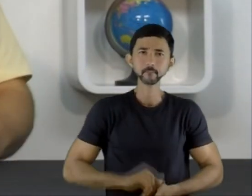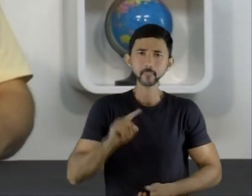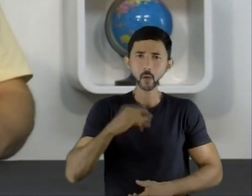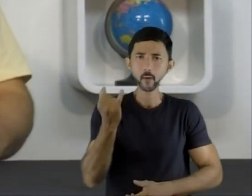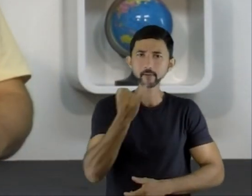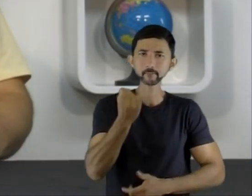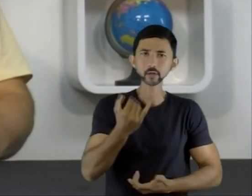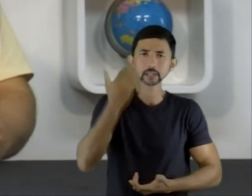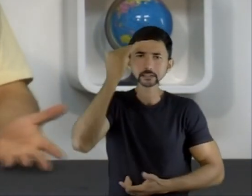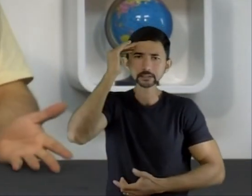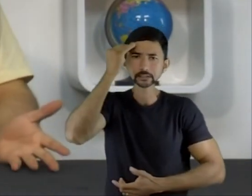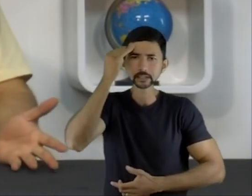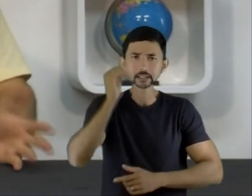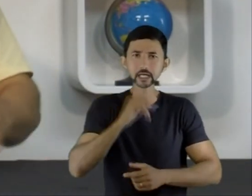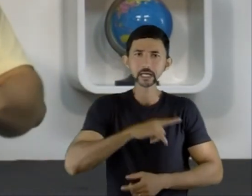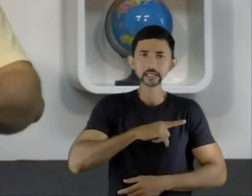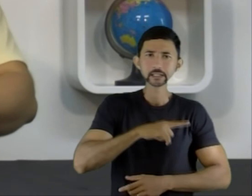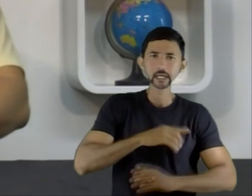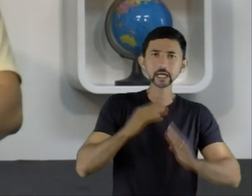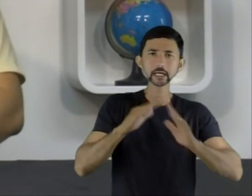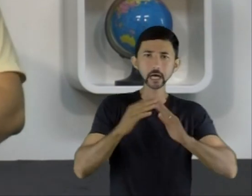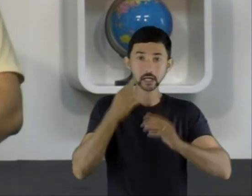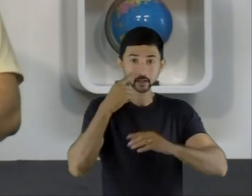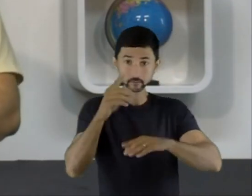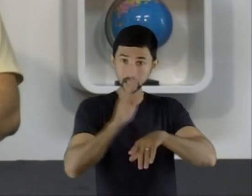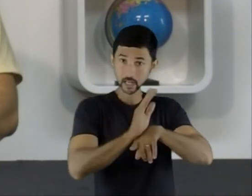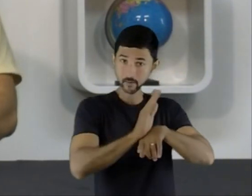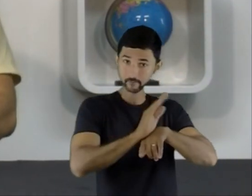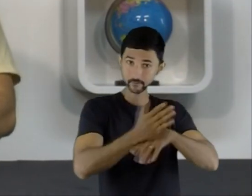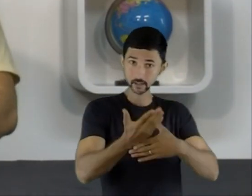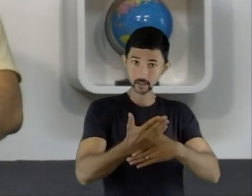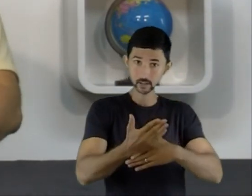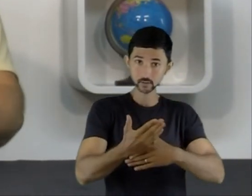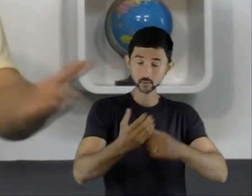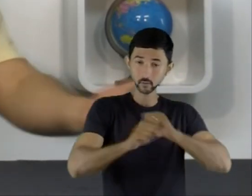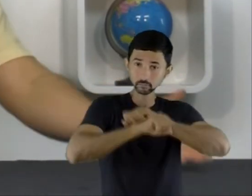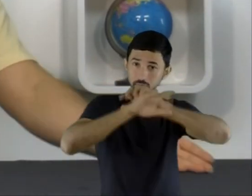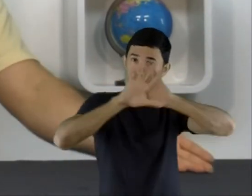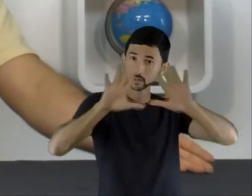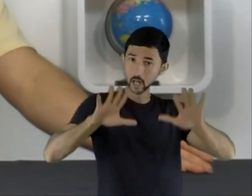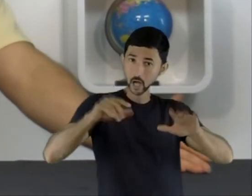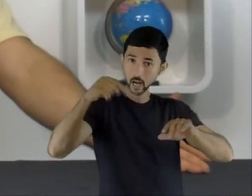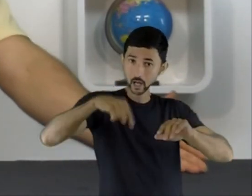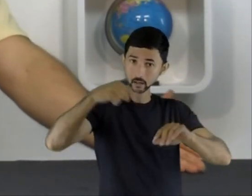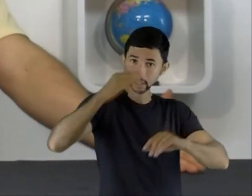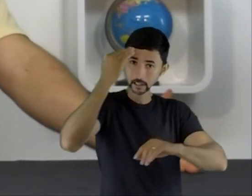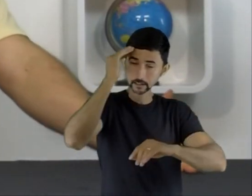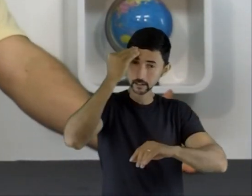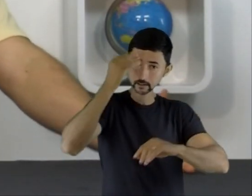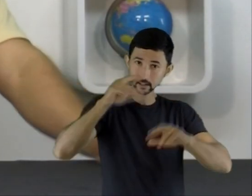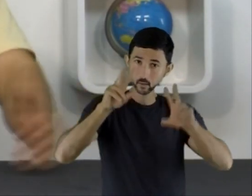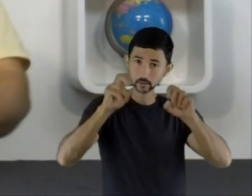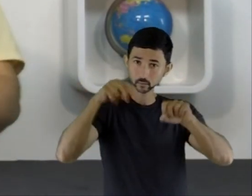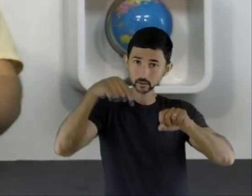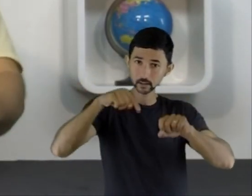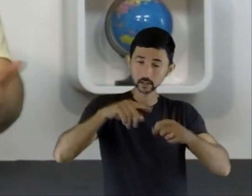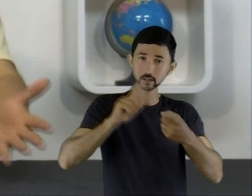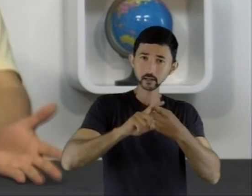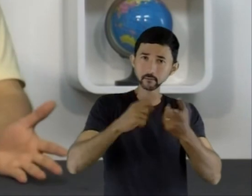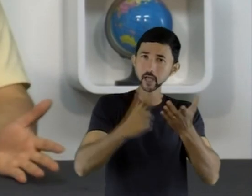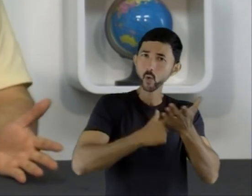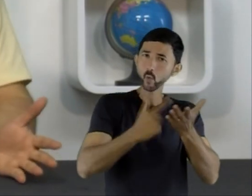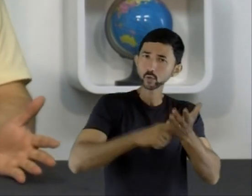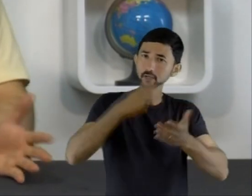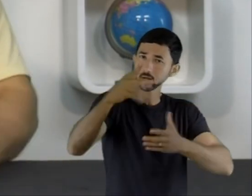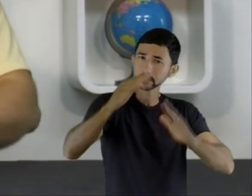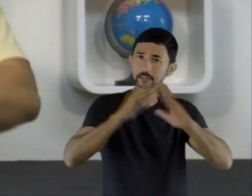importante você ter, no caso, você que está assistindo o vídeo, ter a visão do que a gente está trabalhando aqui e do livro didático que está na sua escola. Se a sua escola não